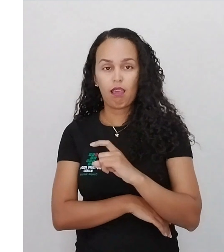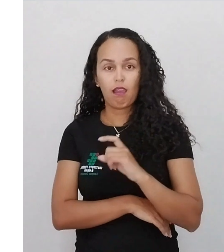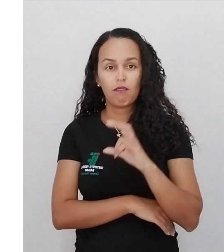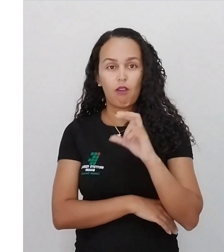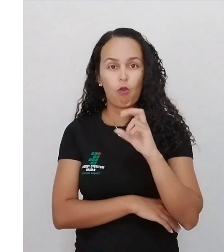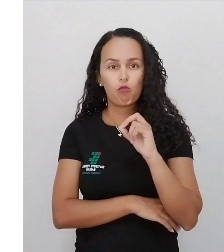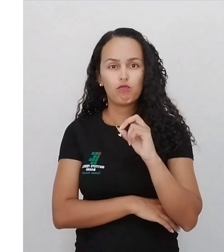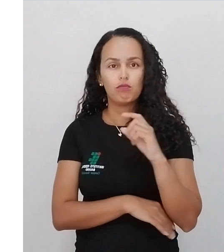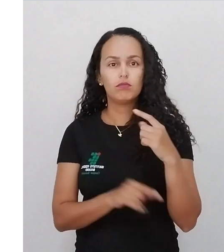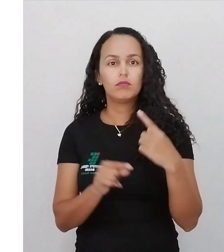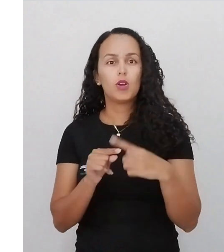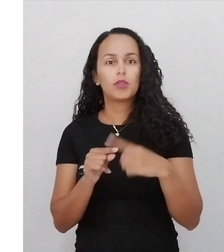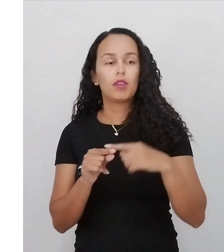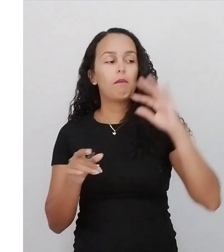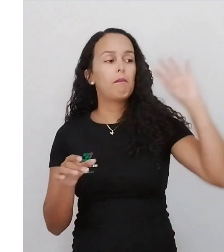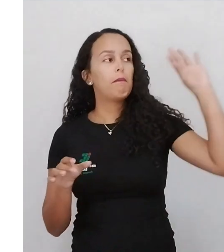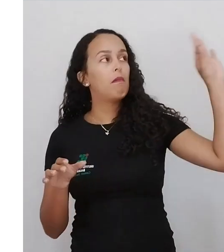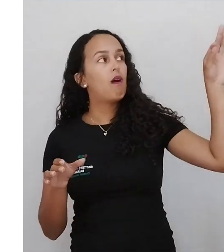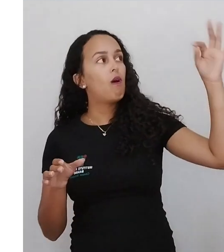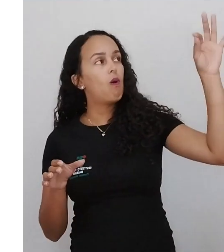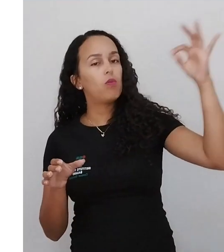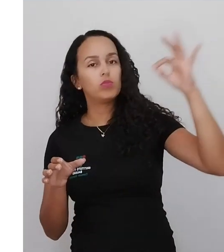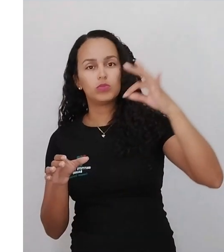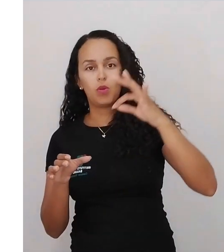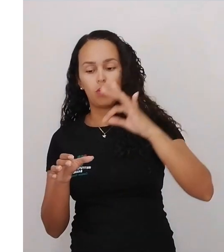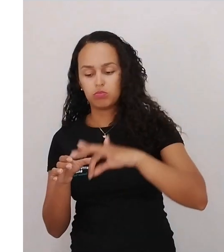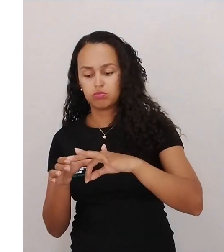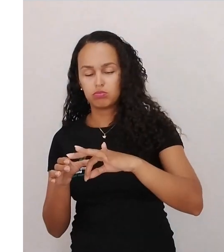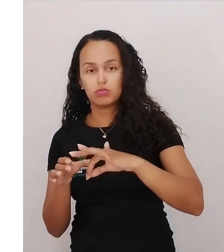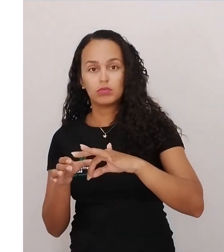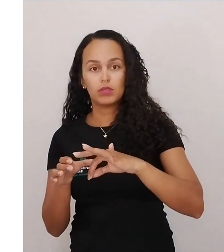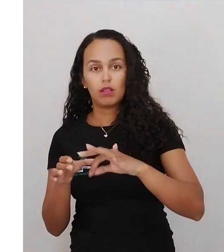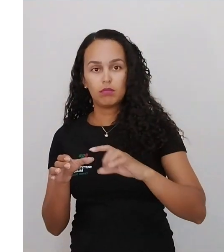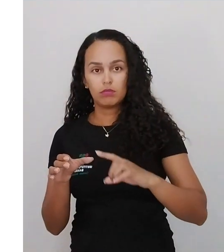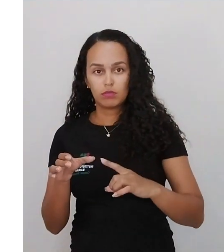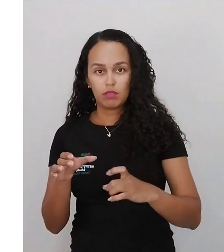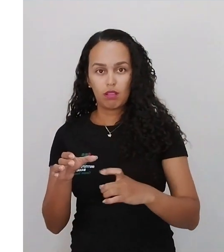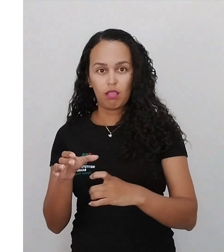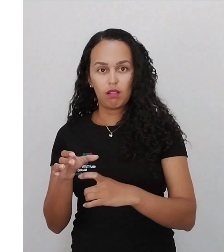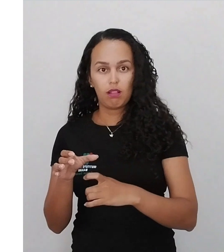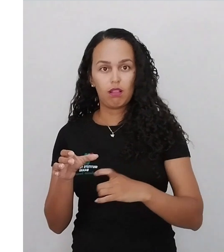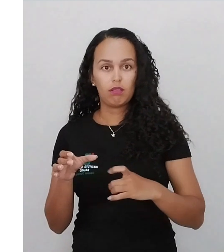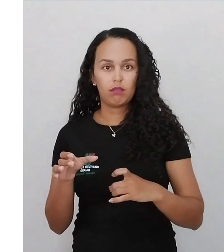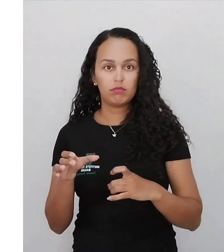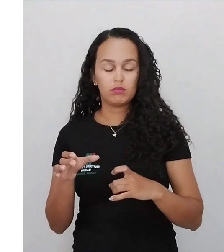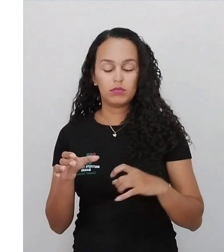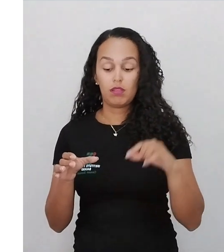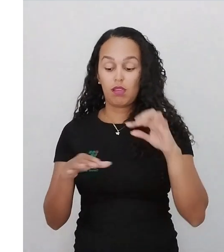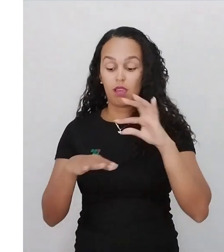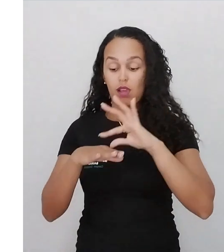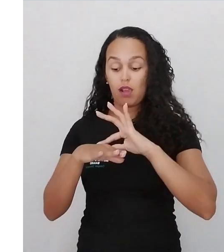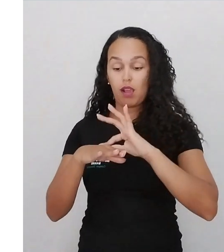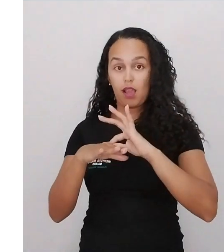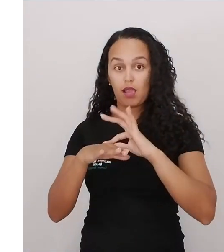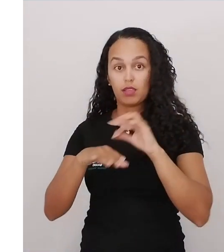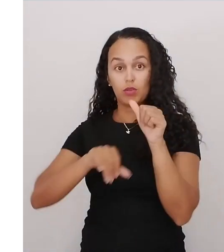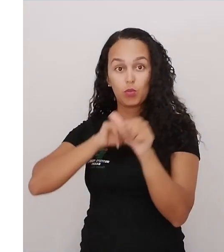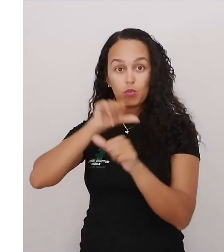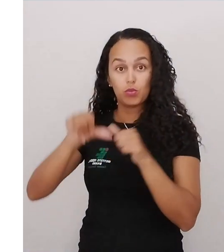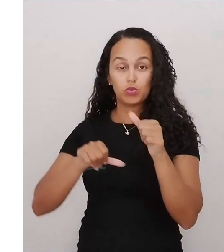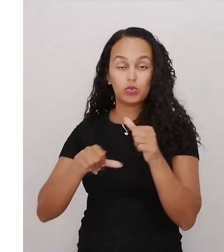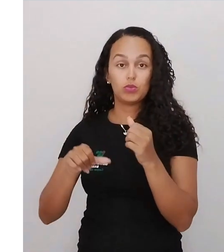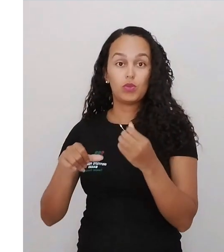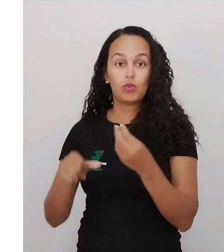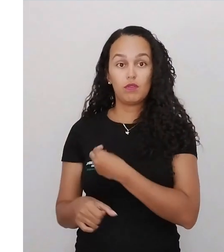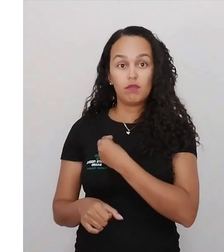porque moscas chegaram, né, de fora e se reproduziram naquele espaço. Não foi porque a carne se transformou